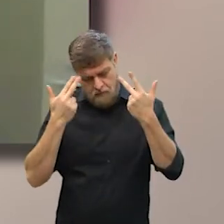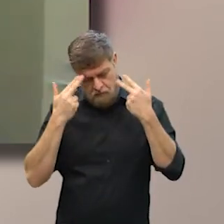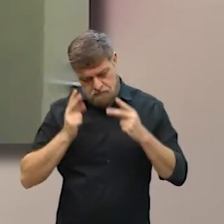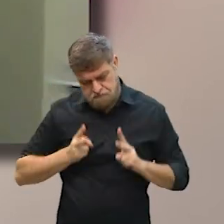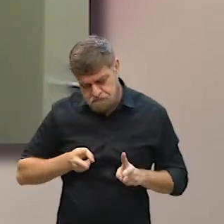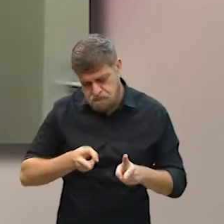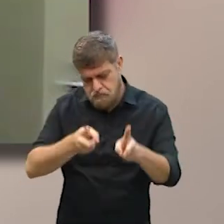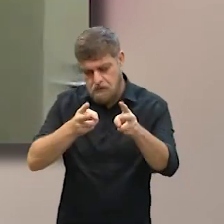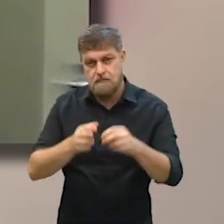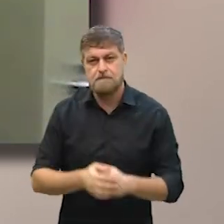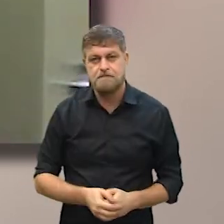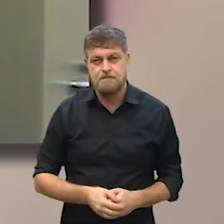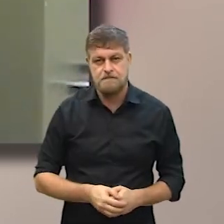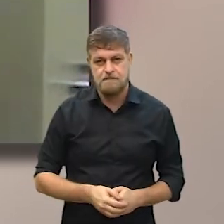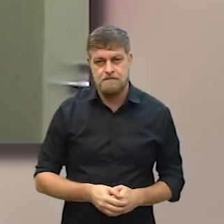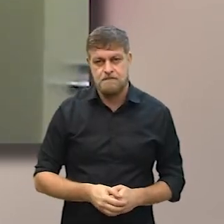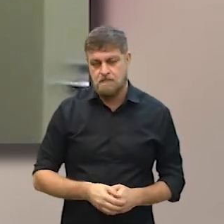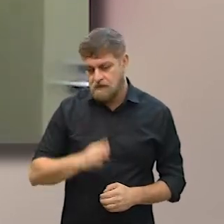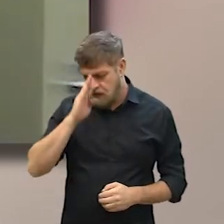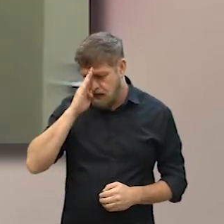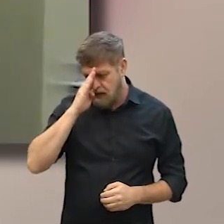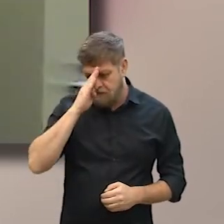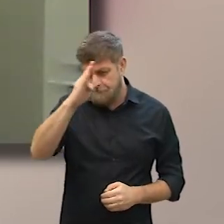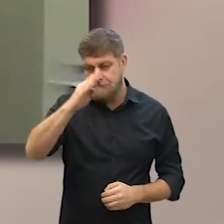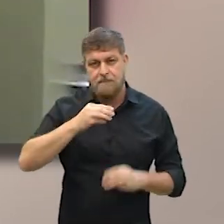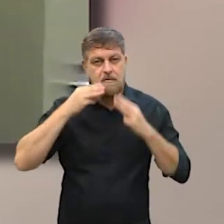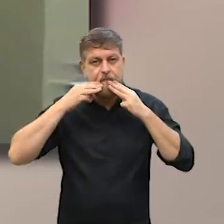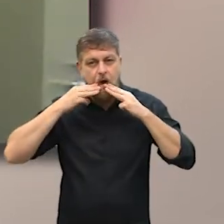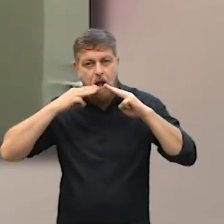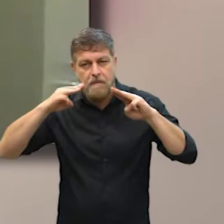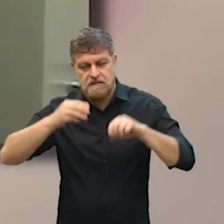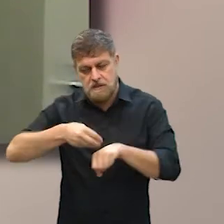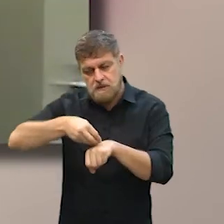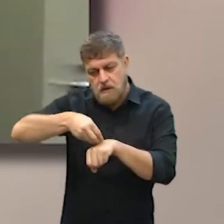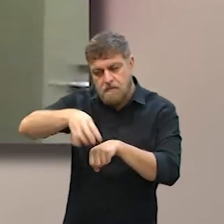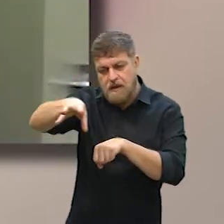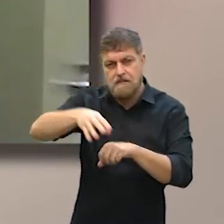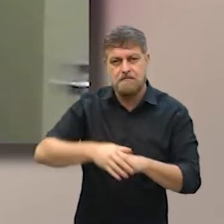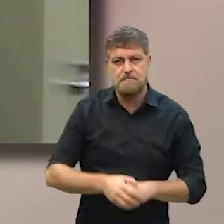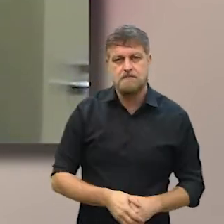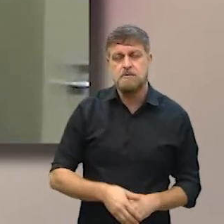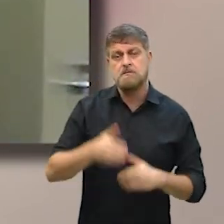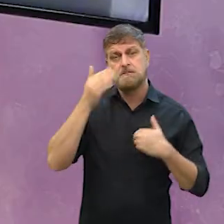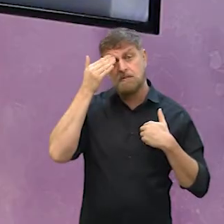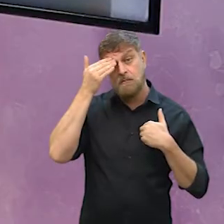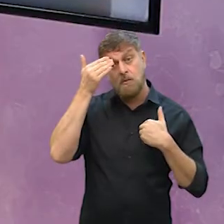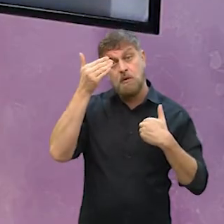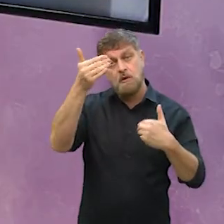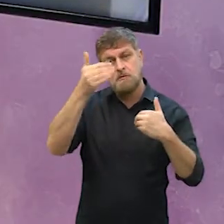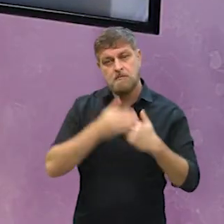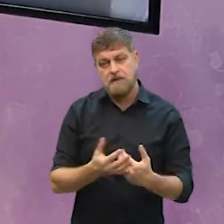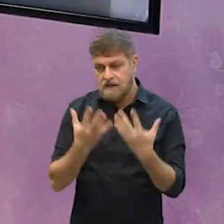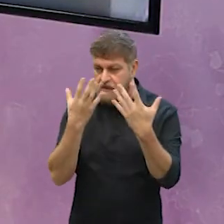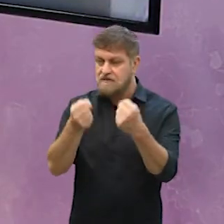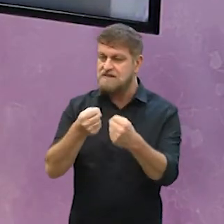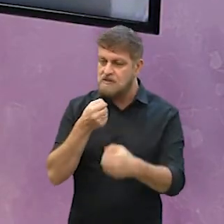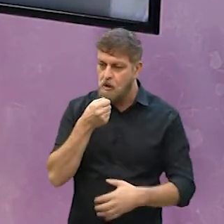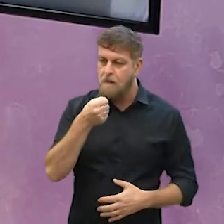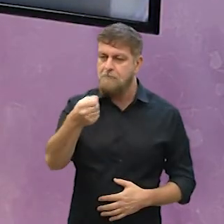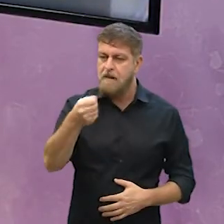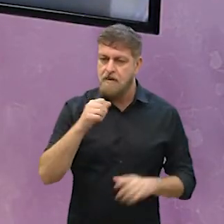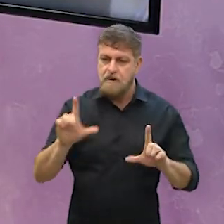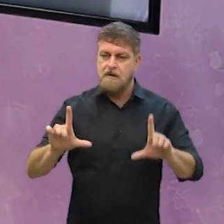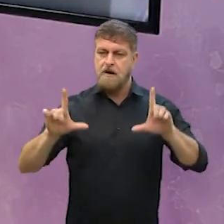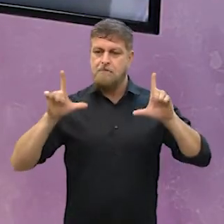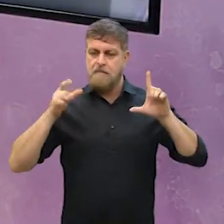ter uma vida mais normal possível talvez essa seja a principal mensagem tá passando aqui para dar muito obrigada